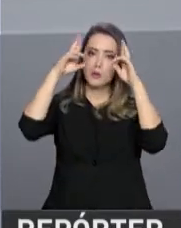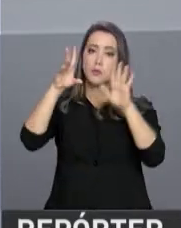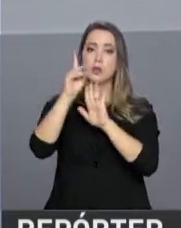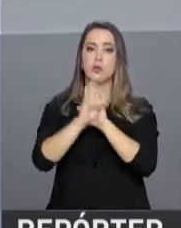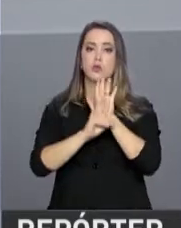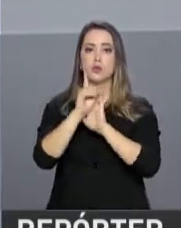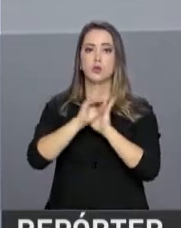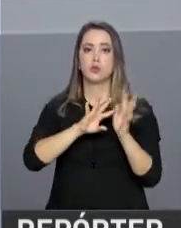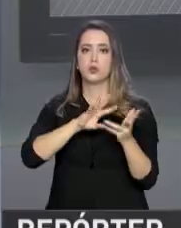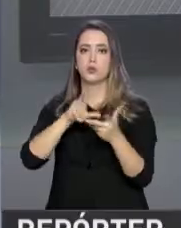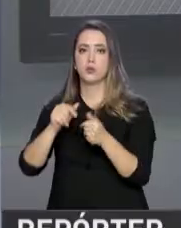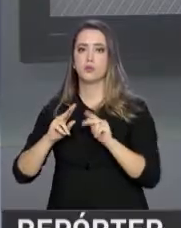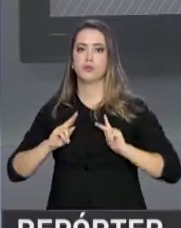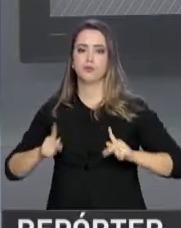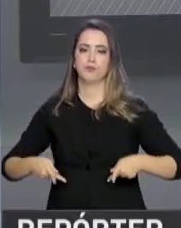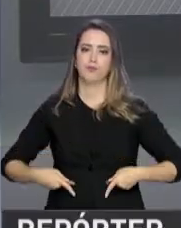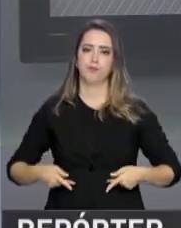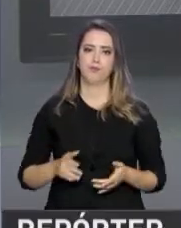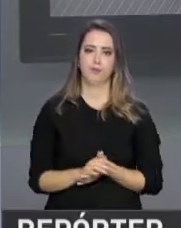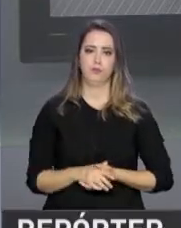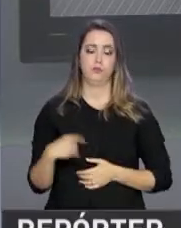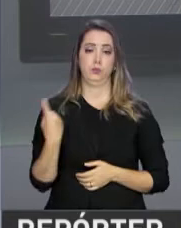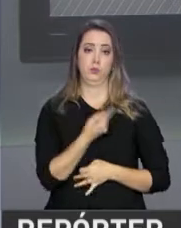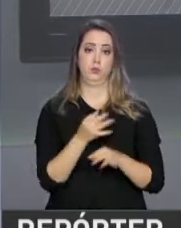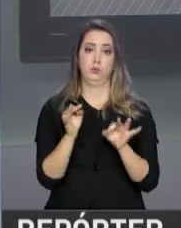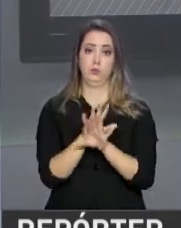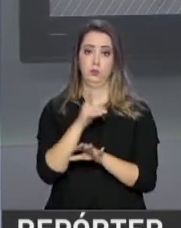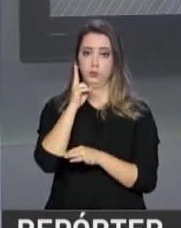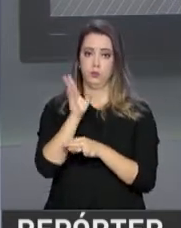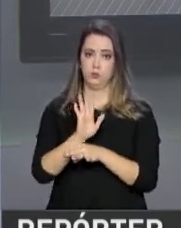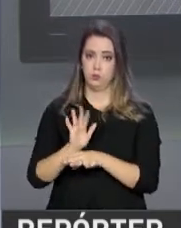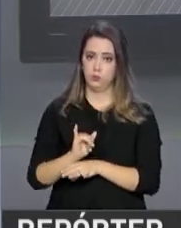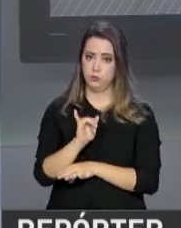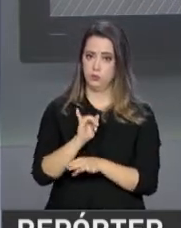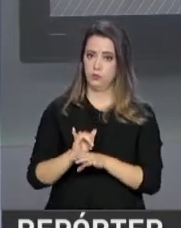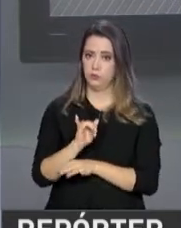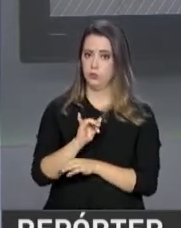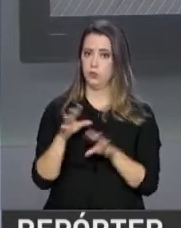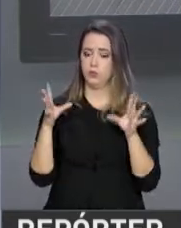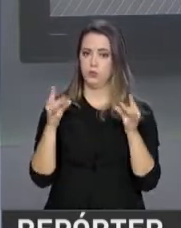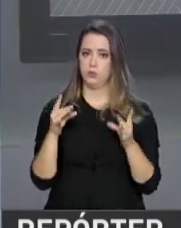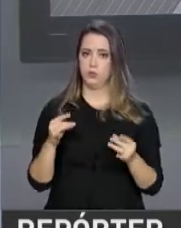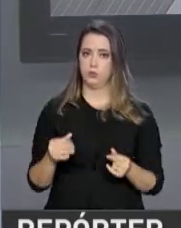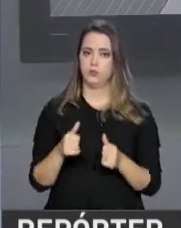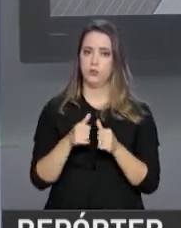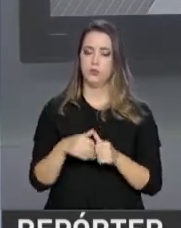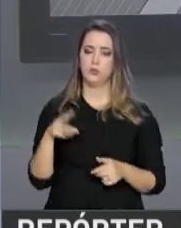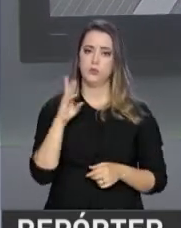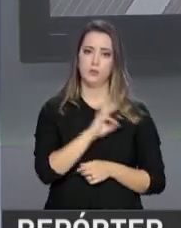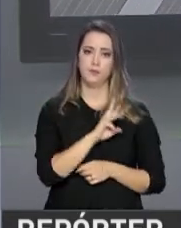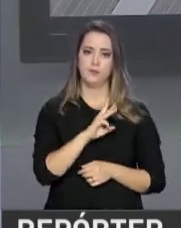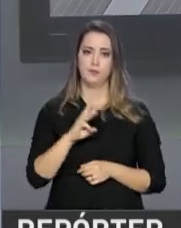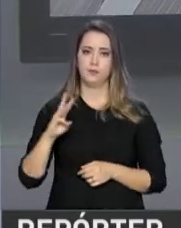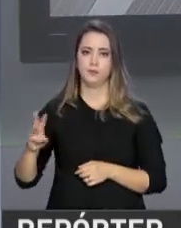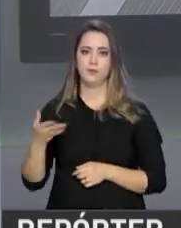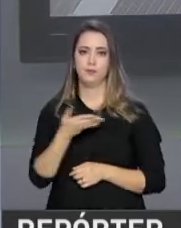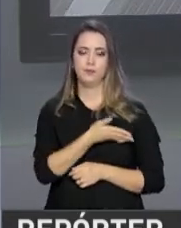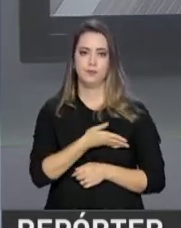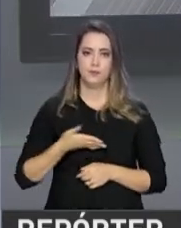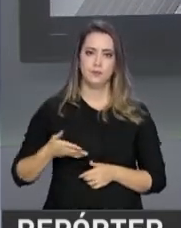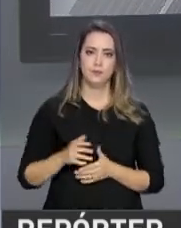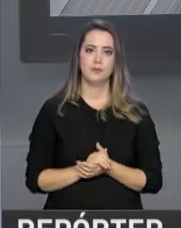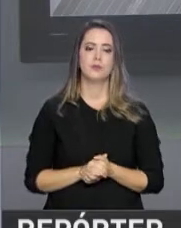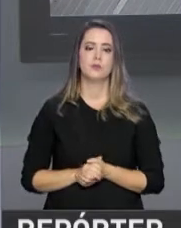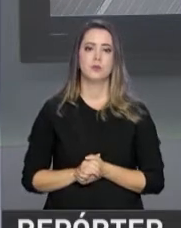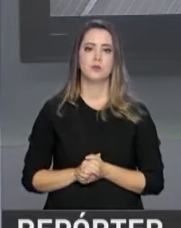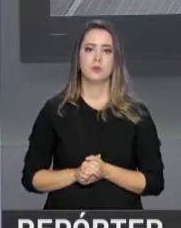humanitário nós ficamos por aqui você pode rever as reportagens no youtube e toda a nossa programação também está na página da nbr